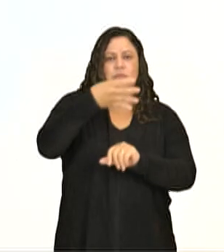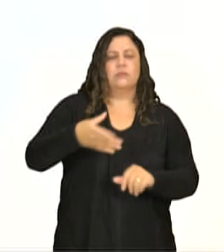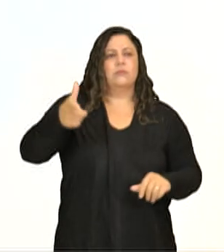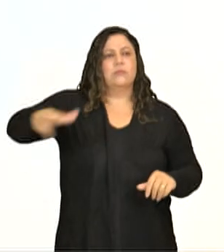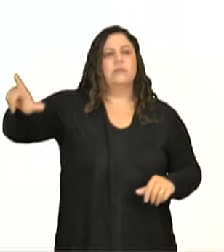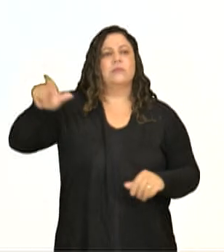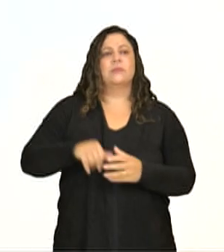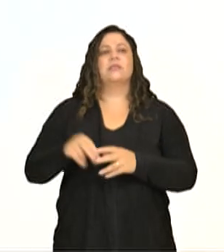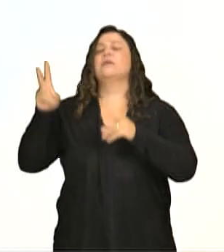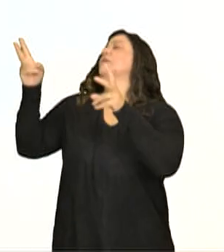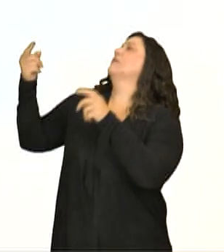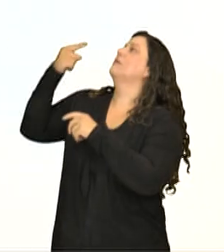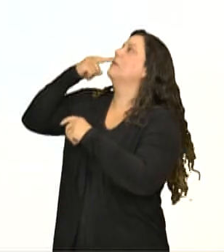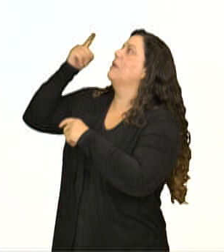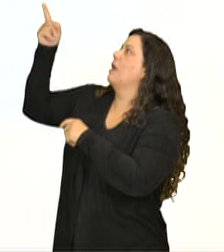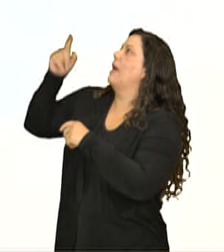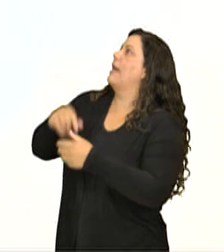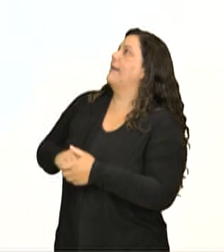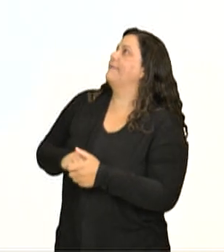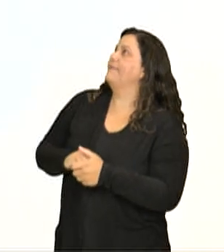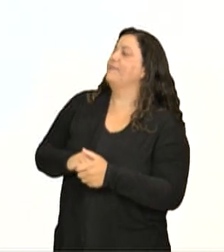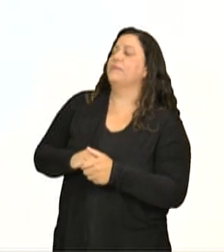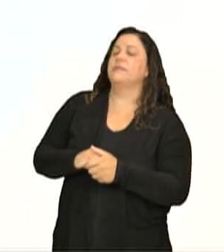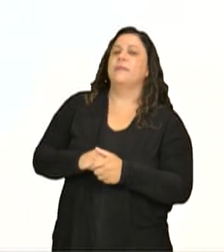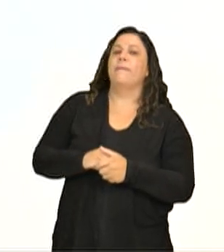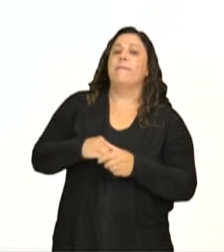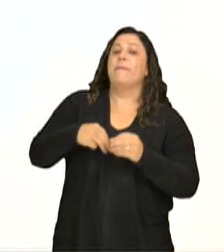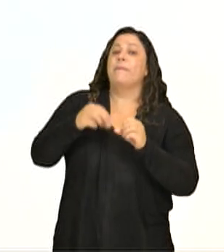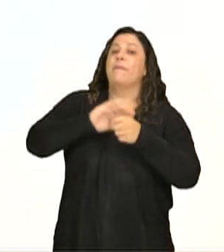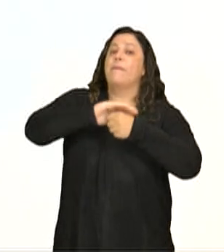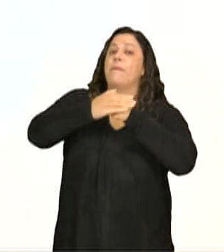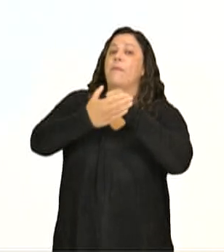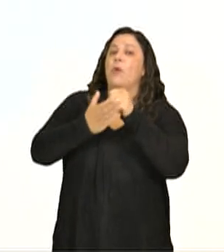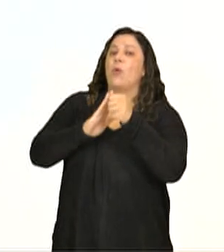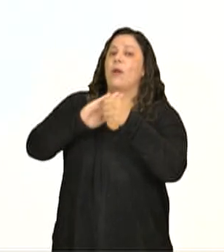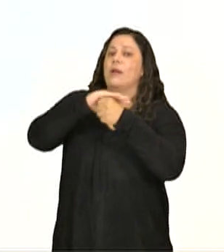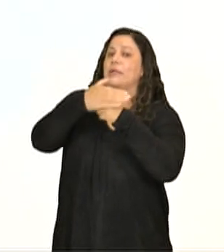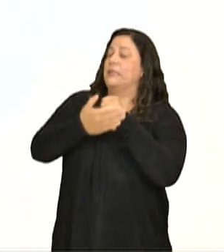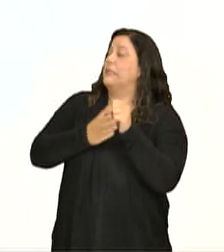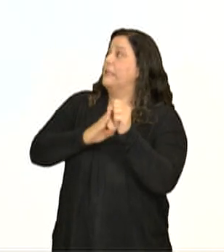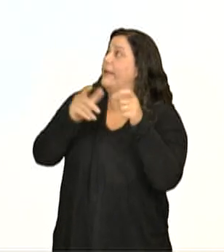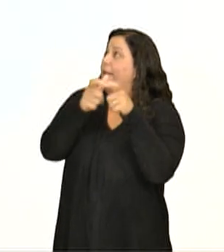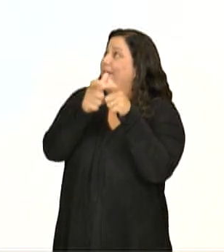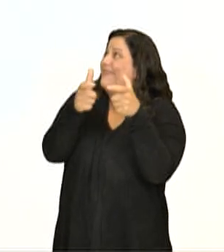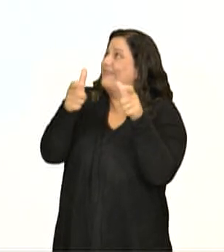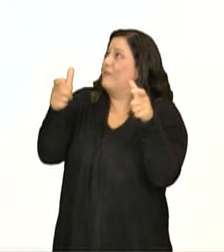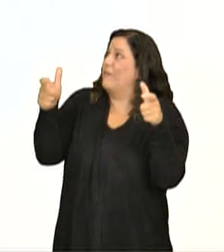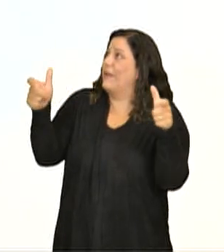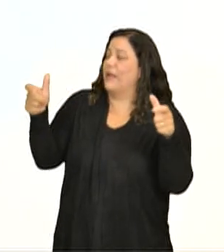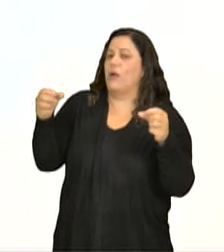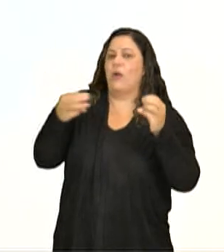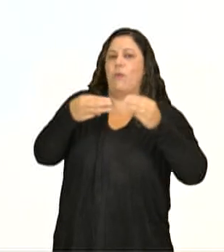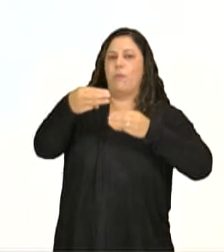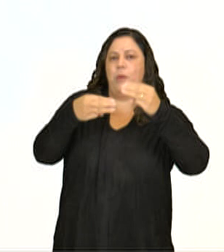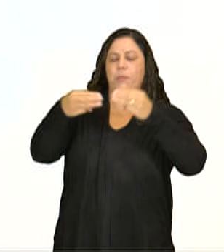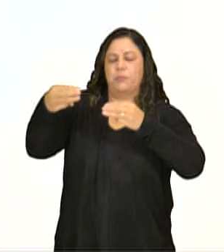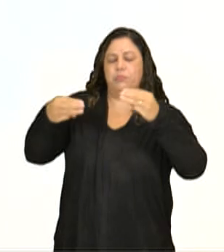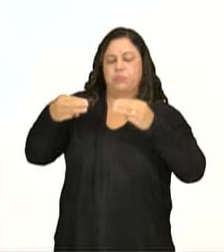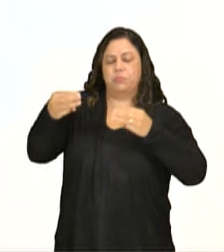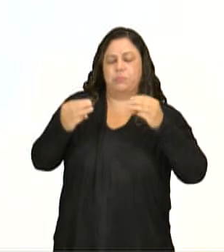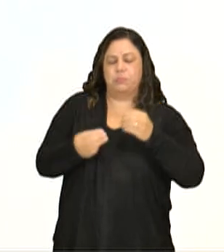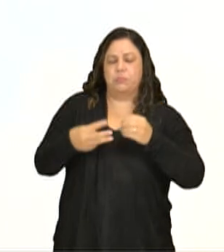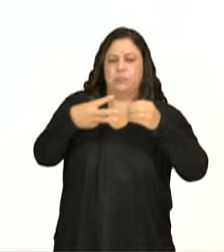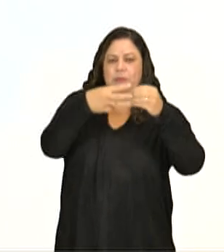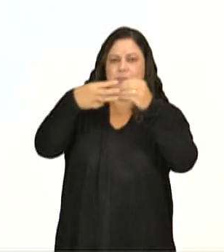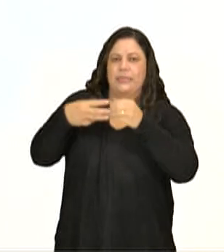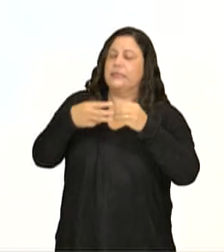outro processo agora de substâncias maiores, de moléculas maiores que vão entrar ou sair da célula. Então nós vamos ter